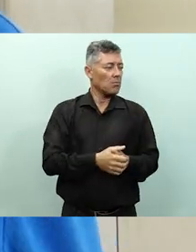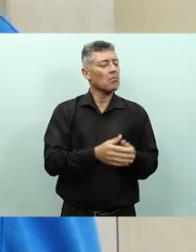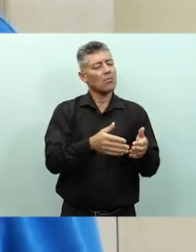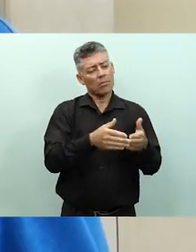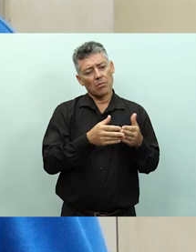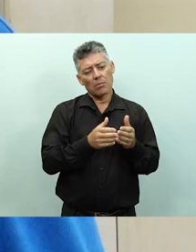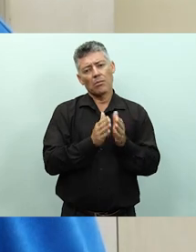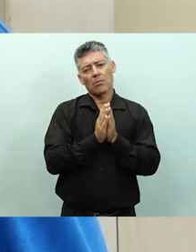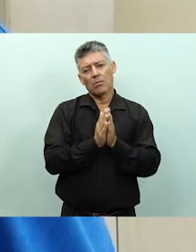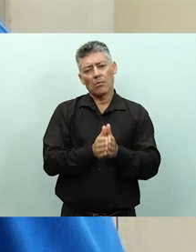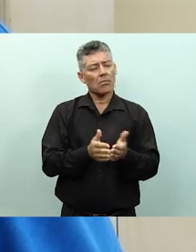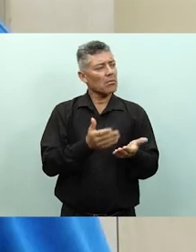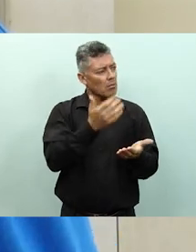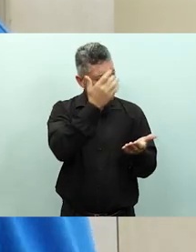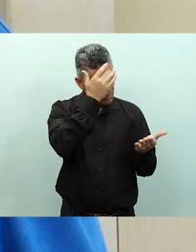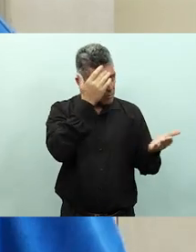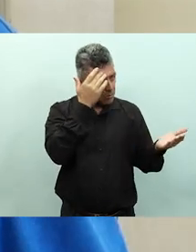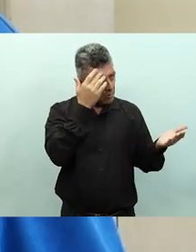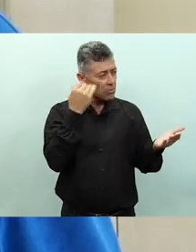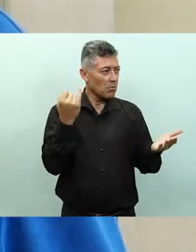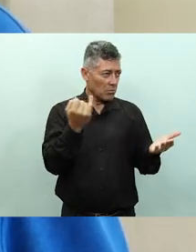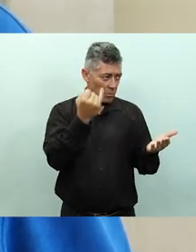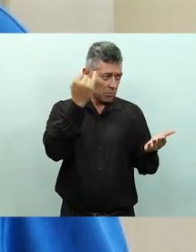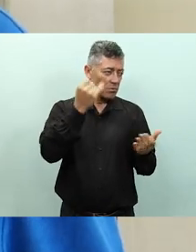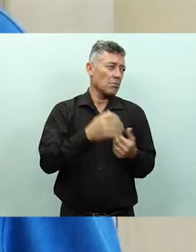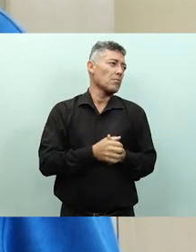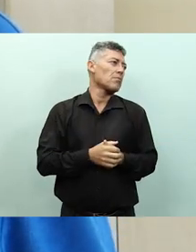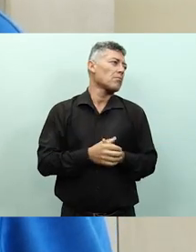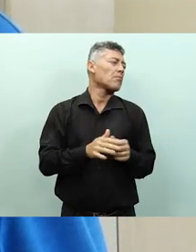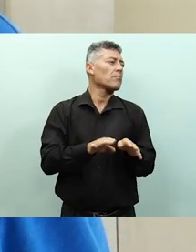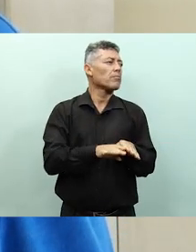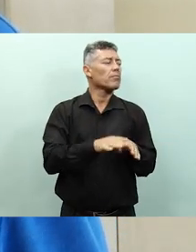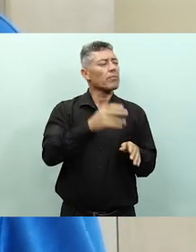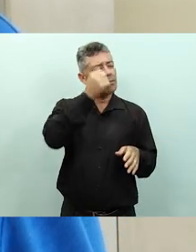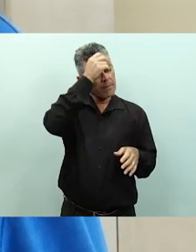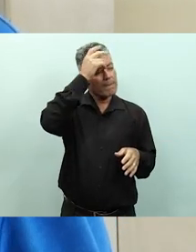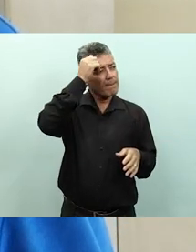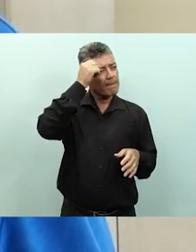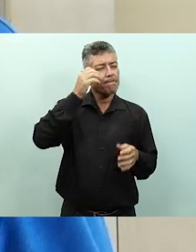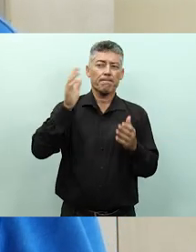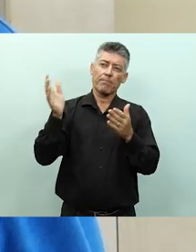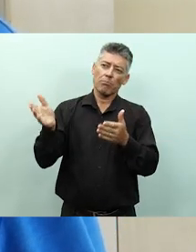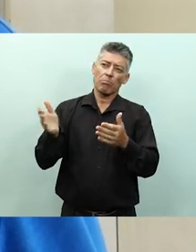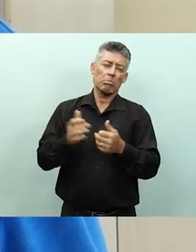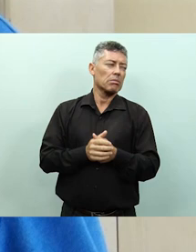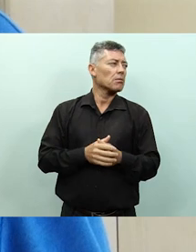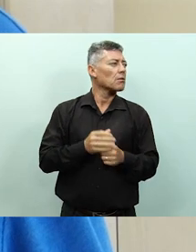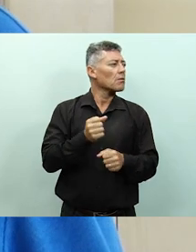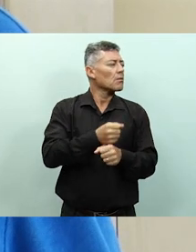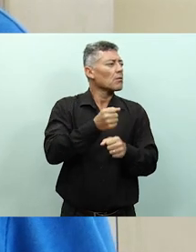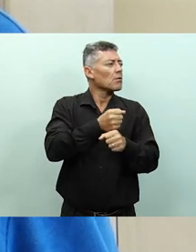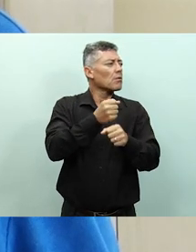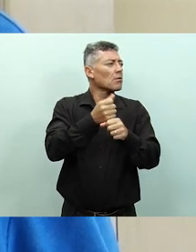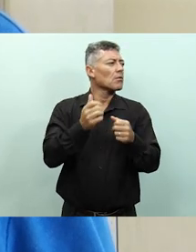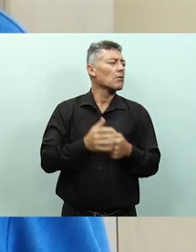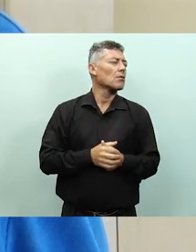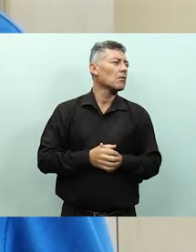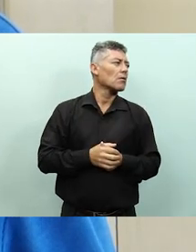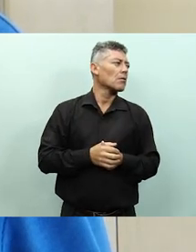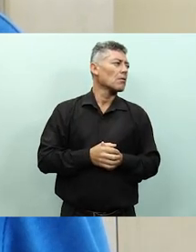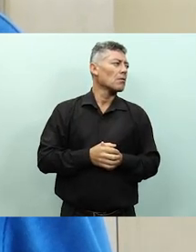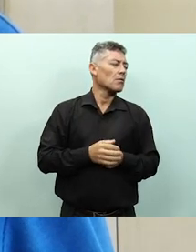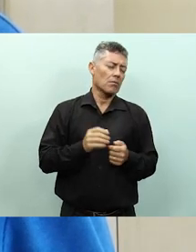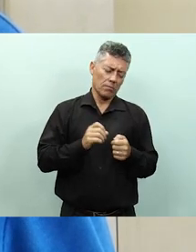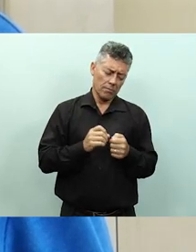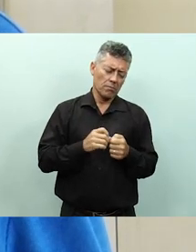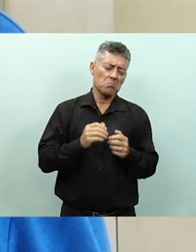da população. Isso era uma coisa, foi um marco muito importante. Depois Vilma, na prefeitura de Natal, construiu o Machadinho, né? Aí ela, Vilma fez muita